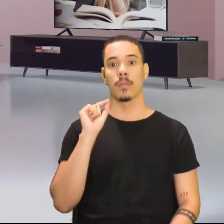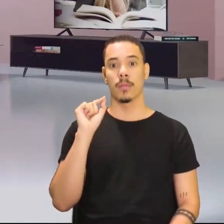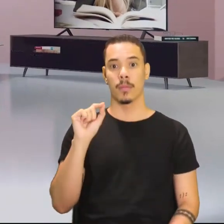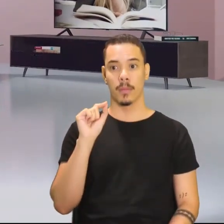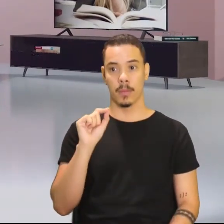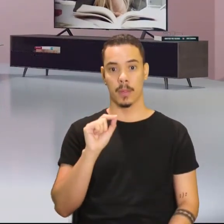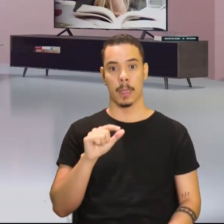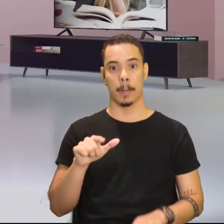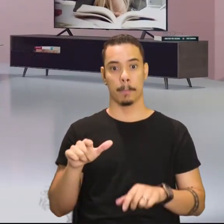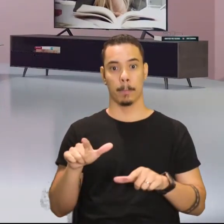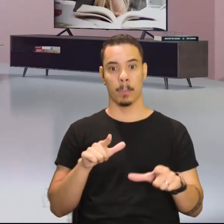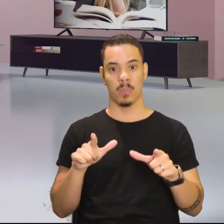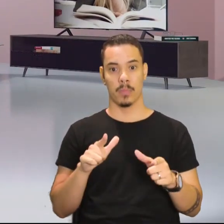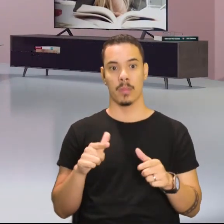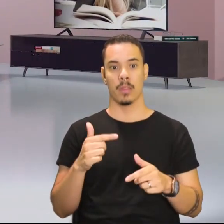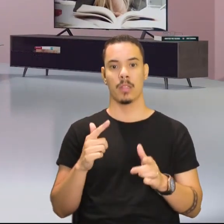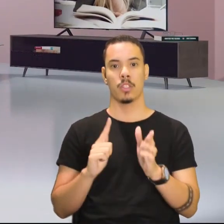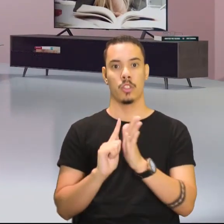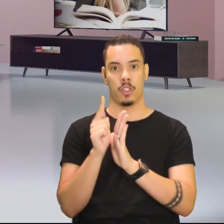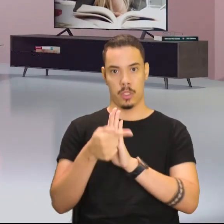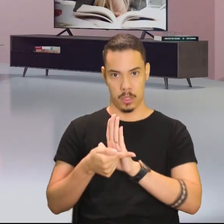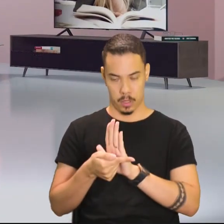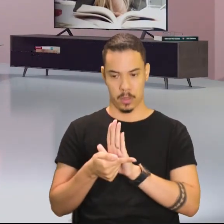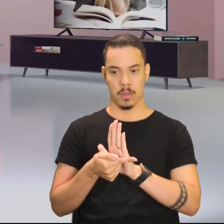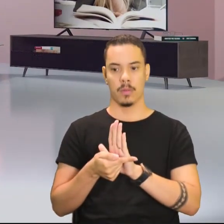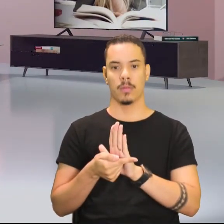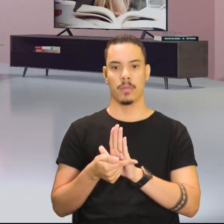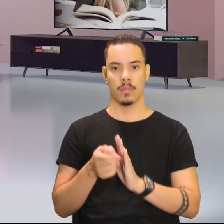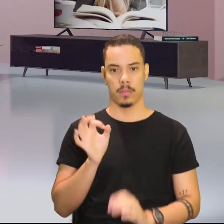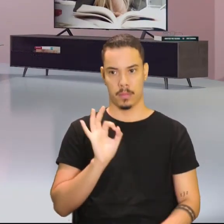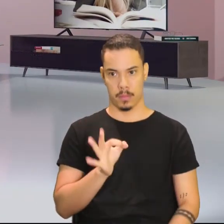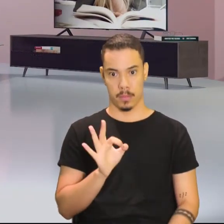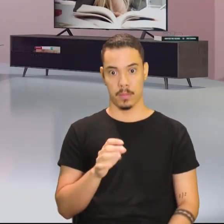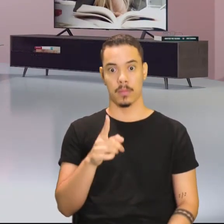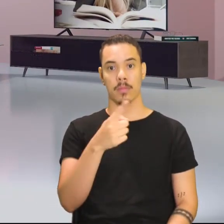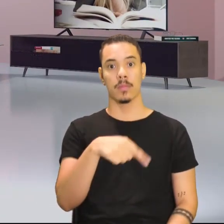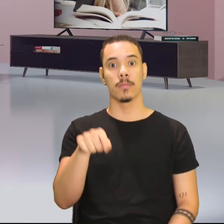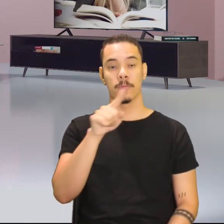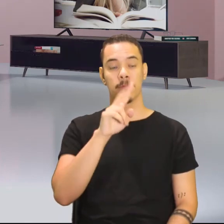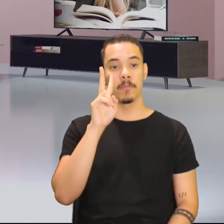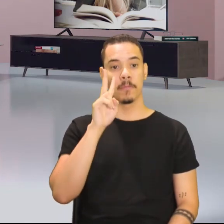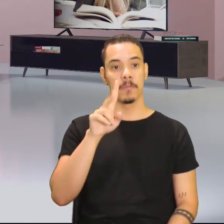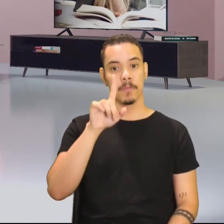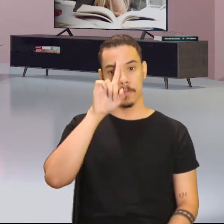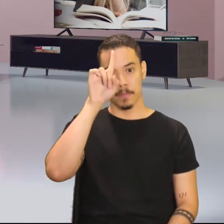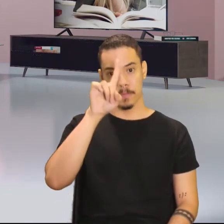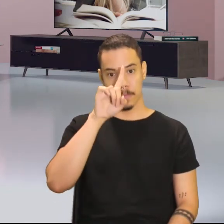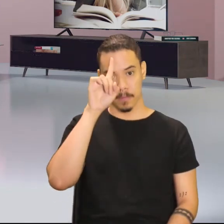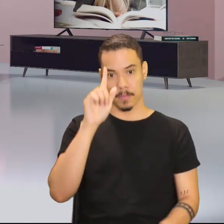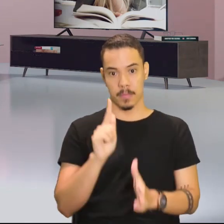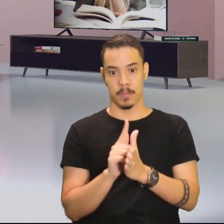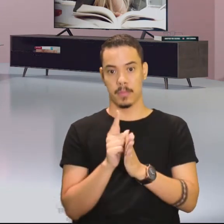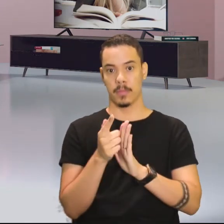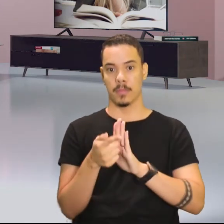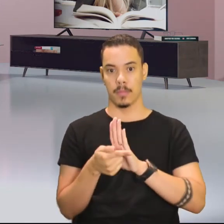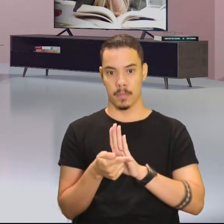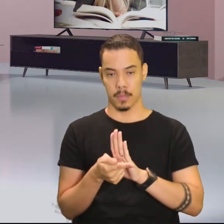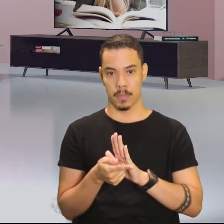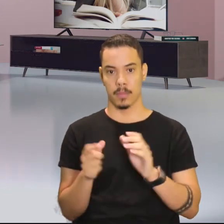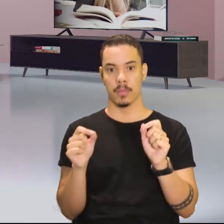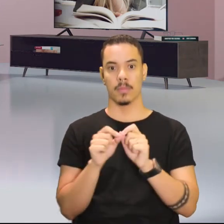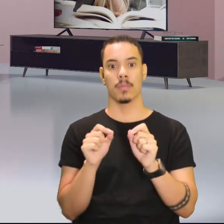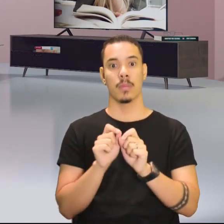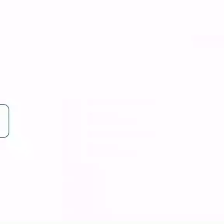Um trabalhando gênero. É isso mesmo, você vai criar um gênero. A produção